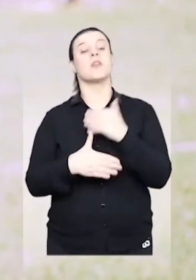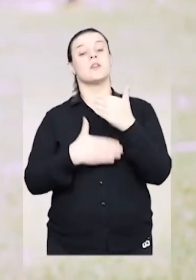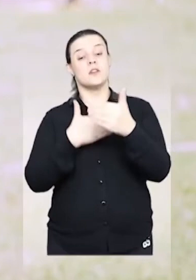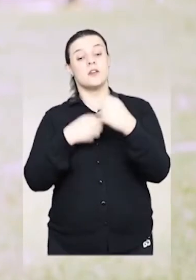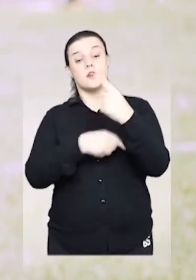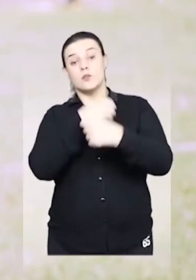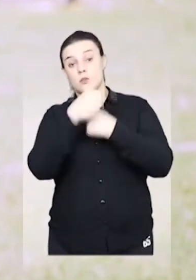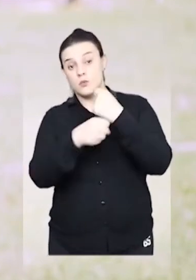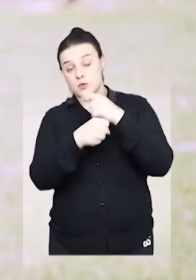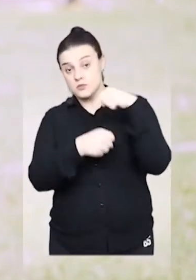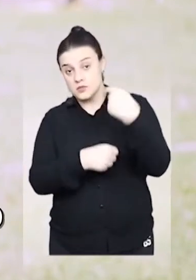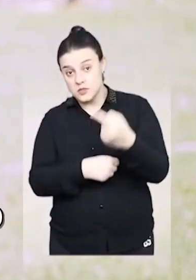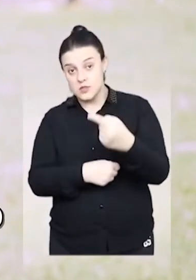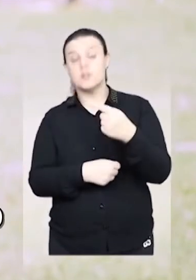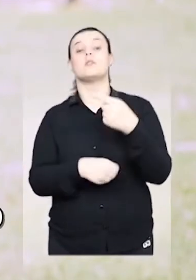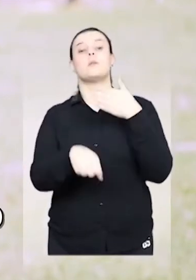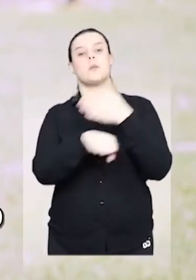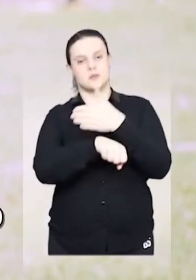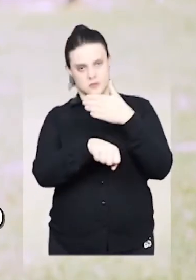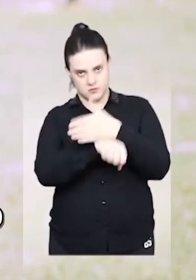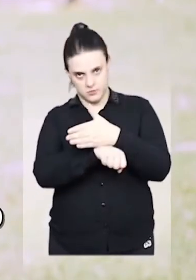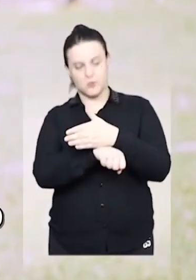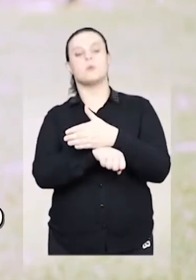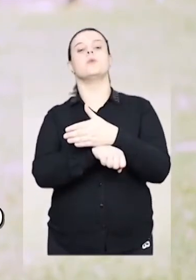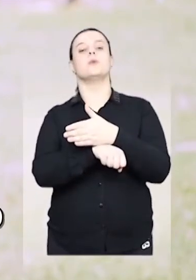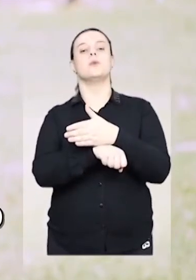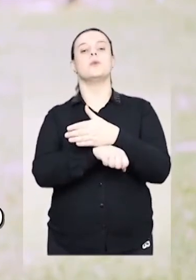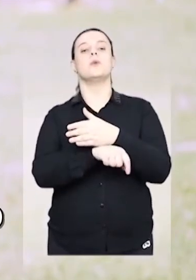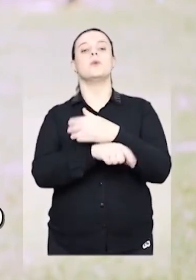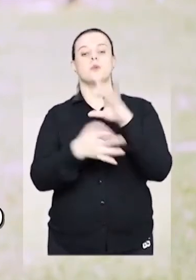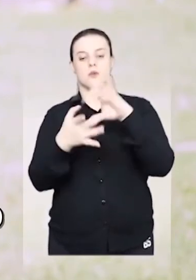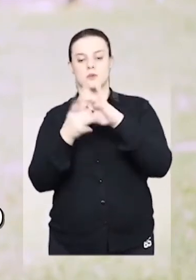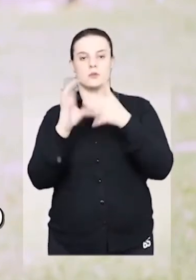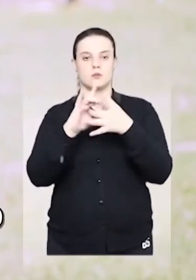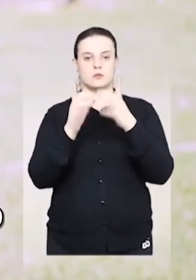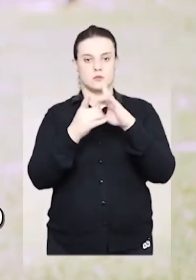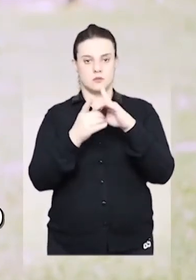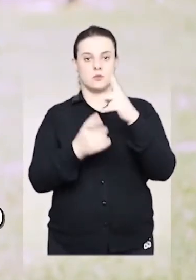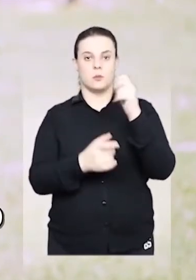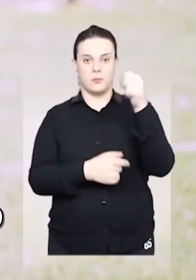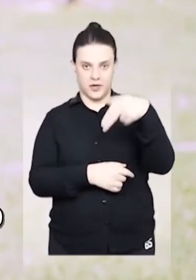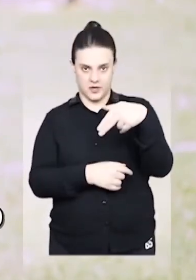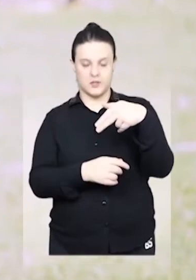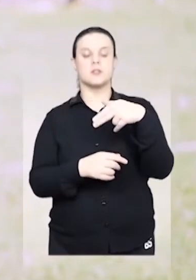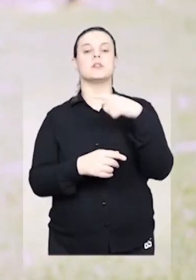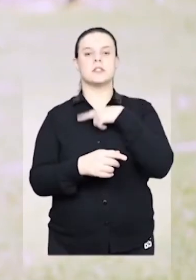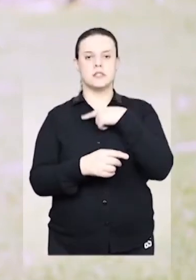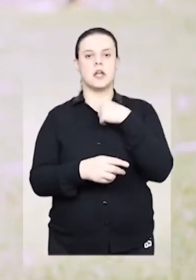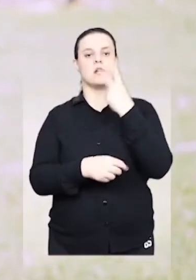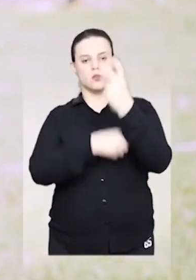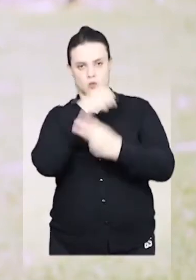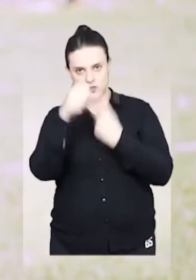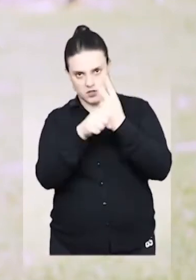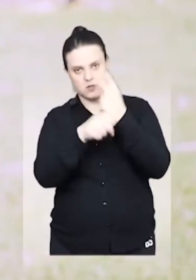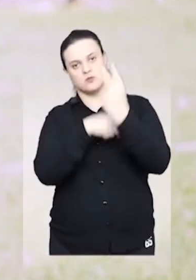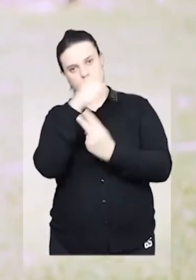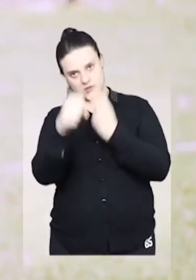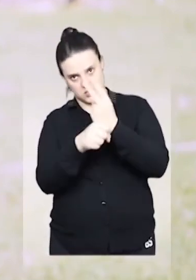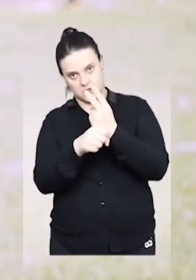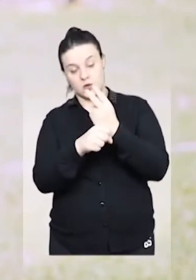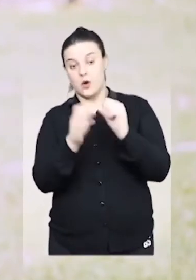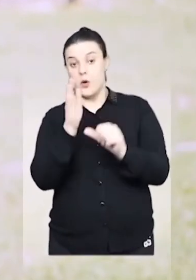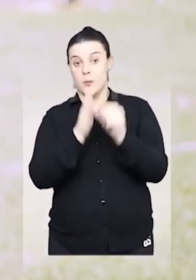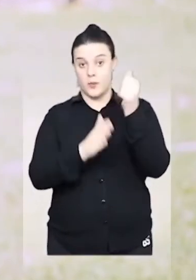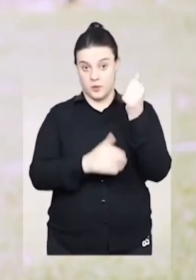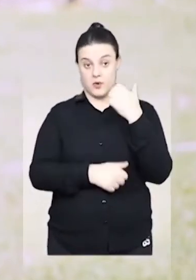no ano seguinte, a gente participou do Parapan-Americano de tiro com arco, ele acontece a cada 2 anos. Então,